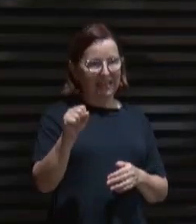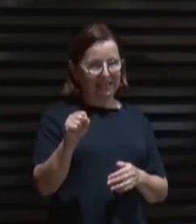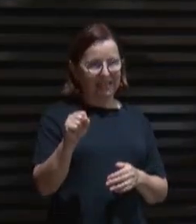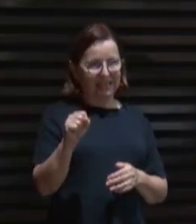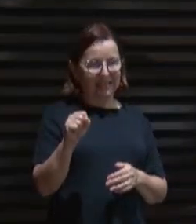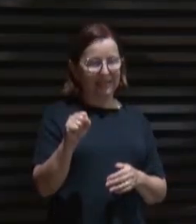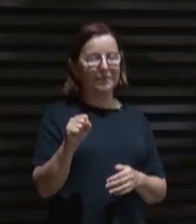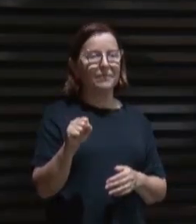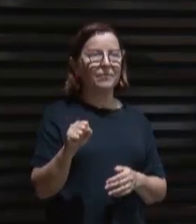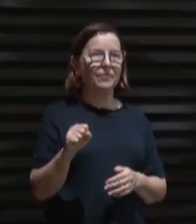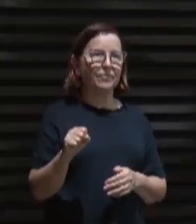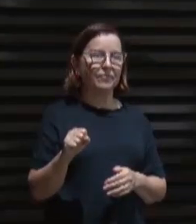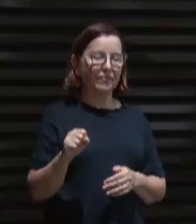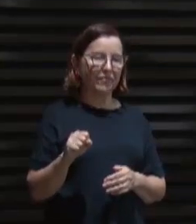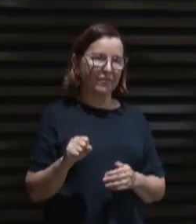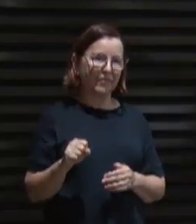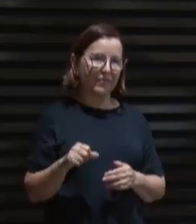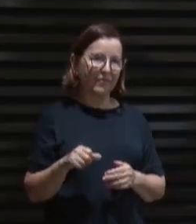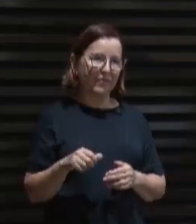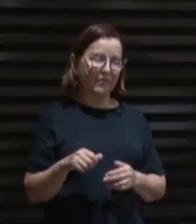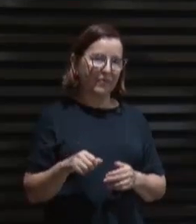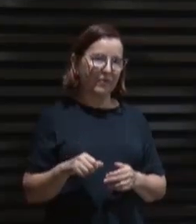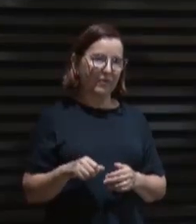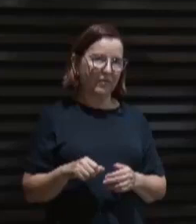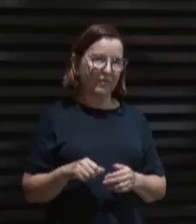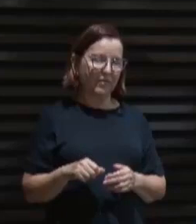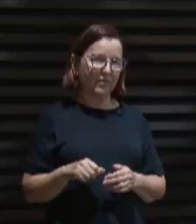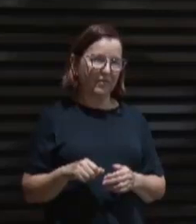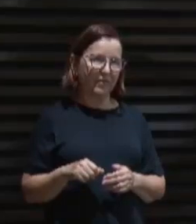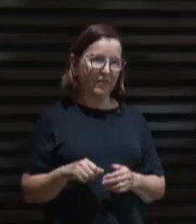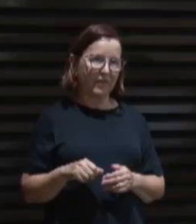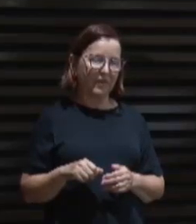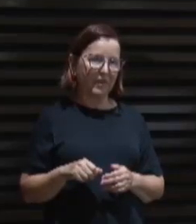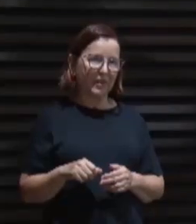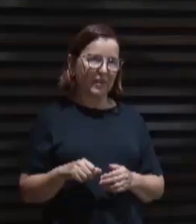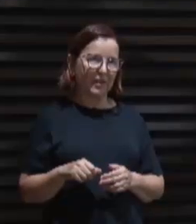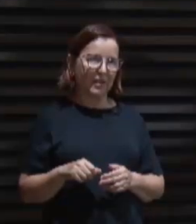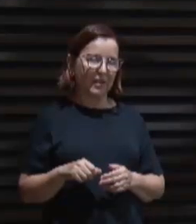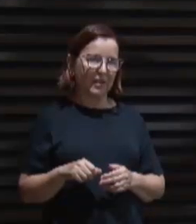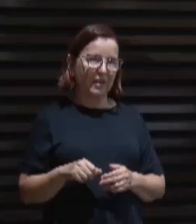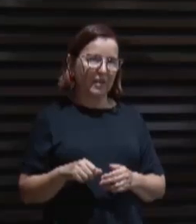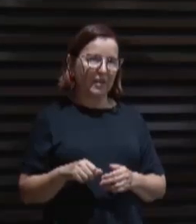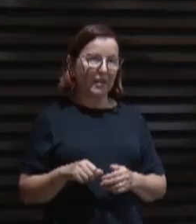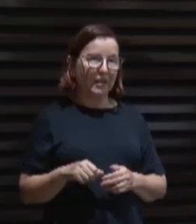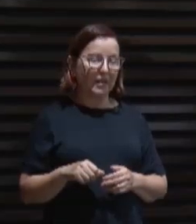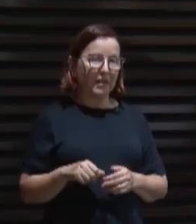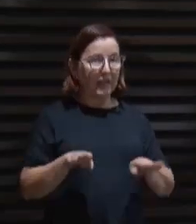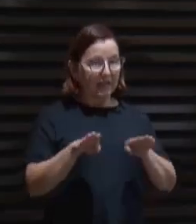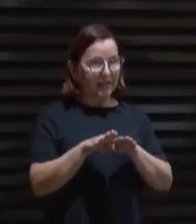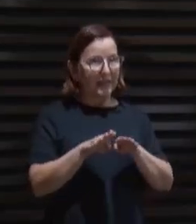que agora ele estava como que inativo, mas ele continuava como sendo chamado de